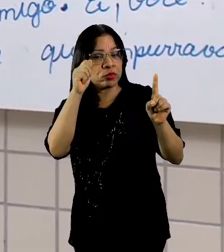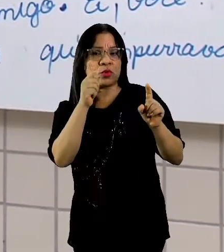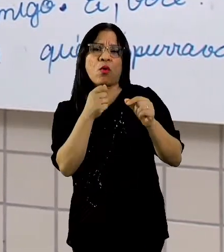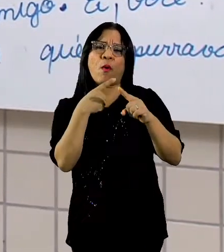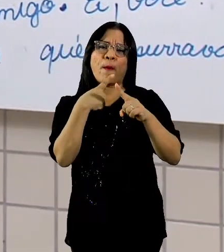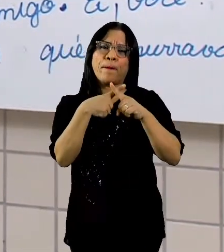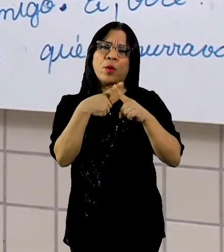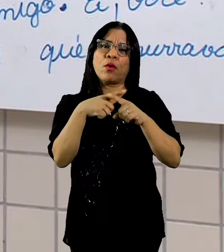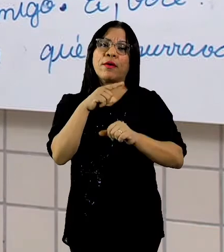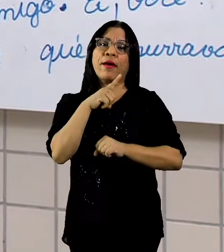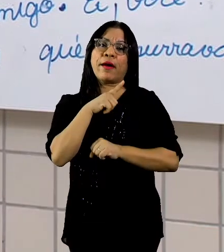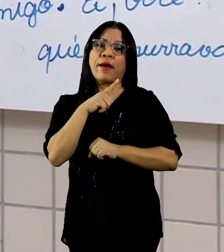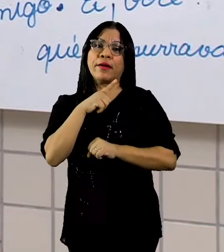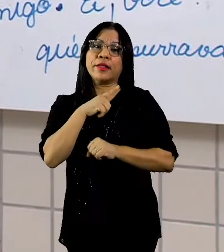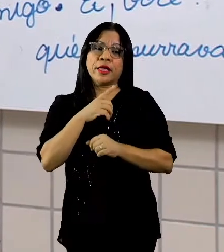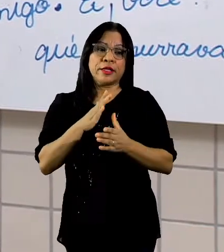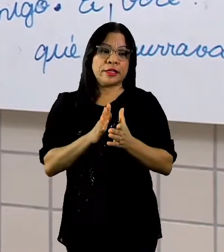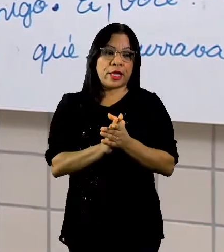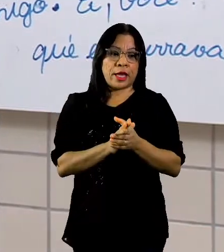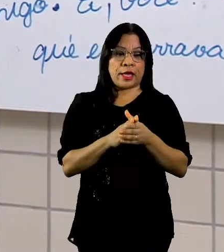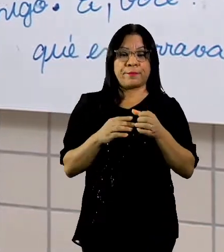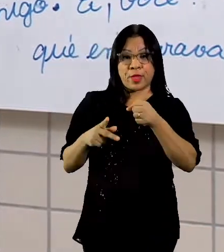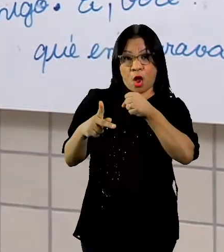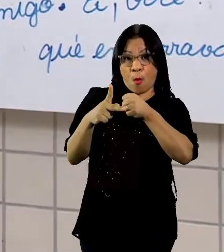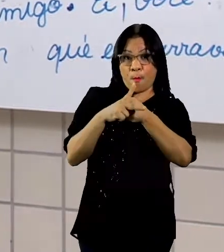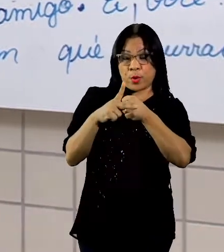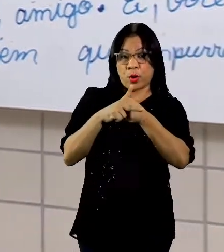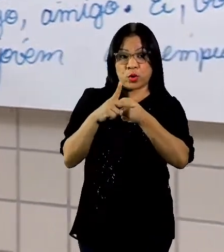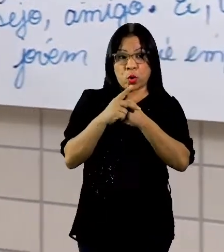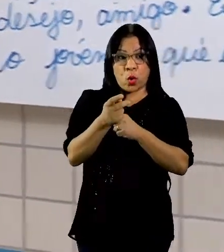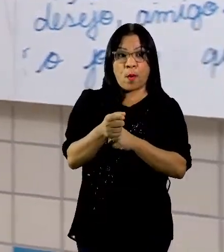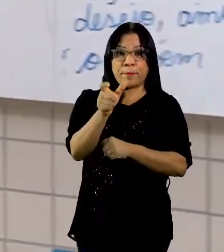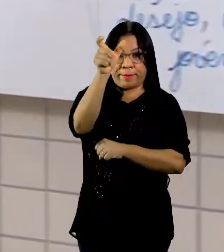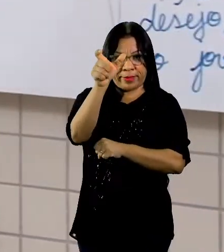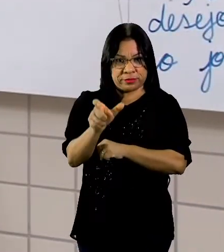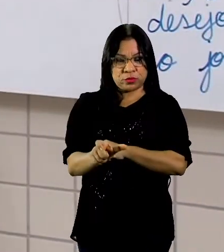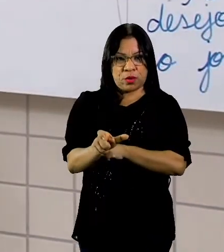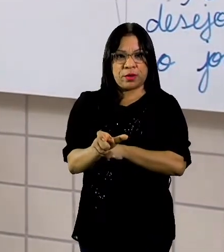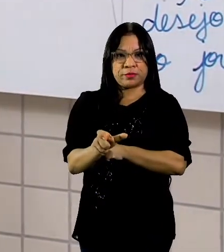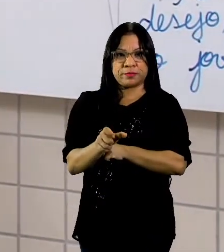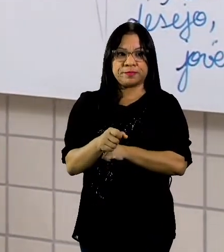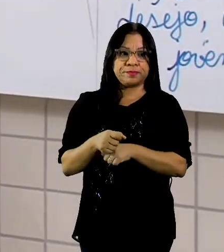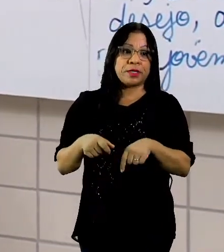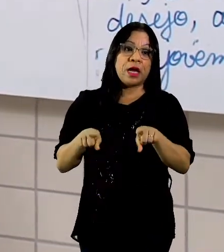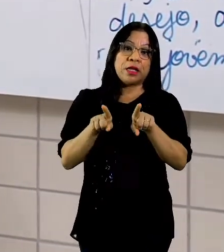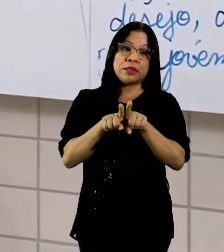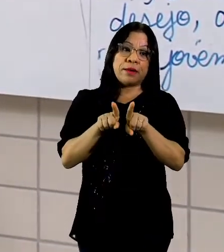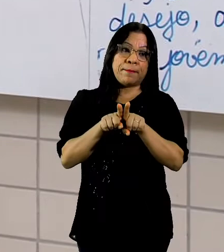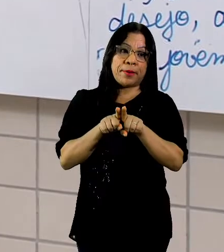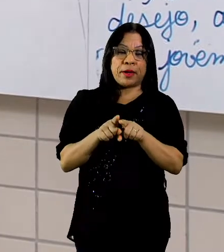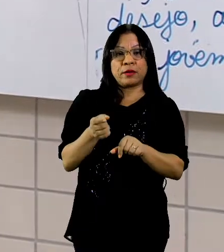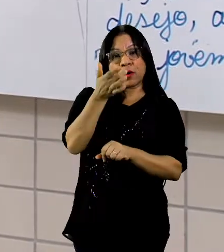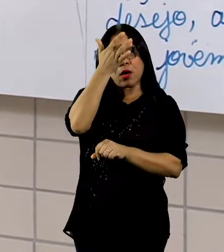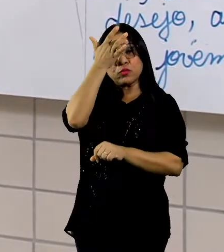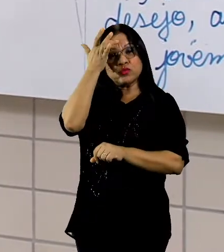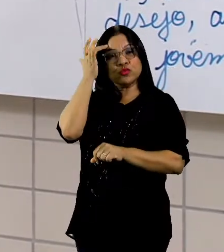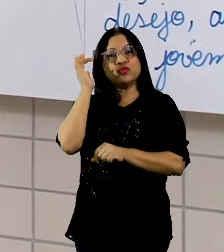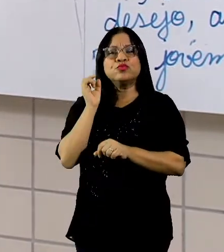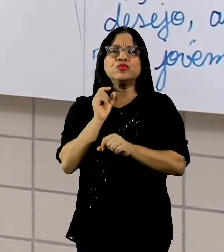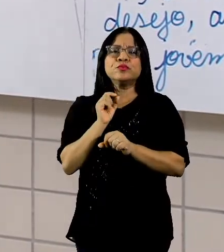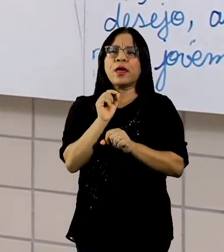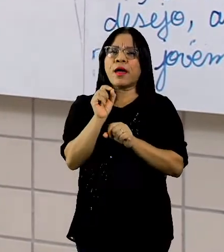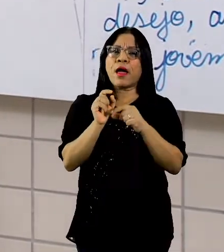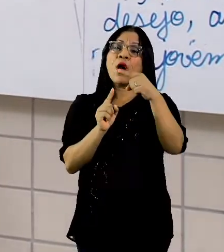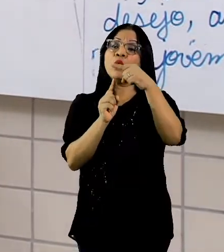do caso oblíquo de primeira pessoa. E os tipos de discurso? Direto e indireto.